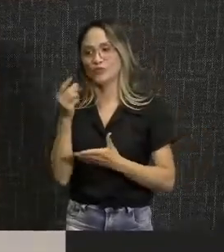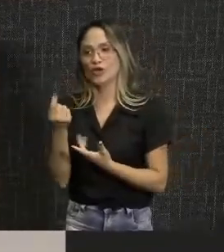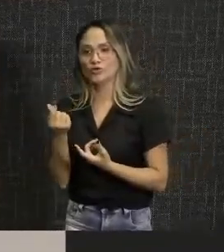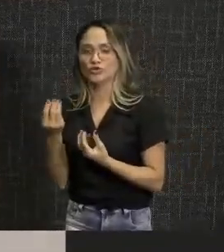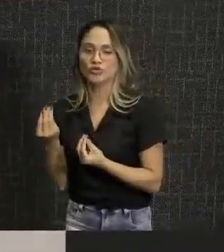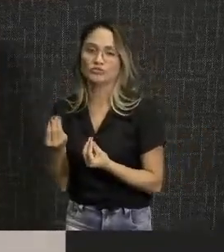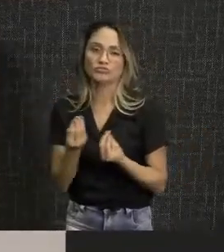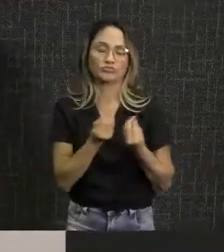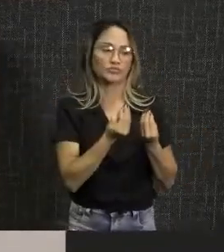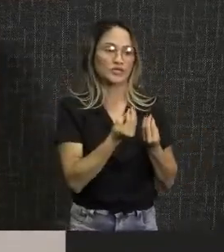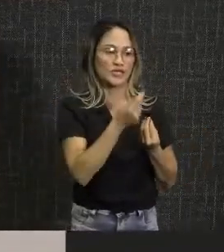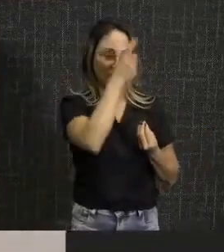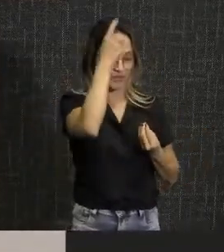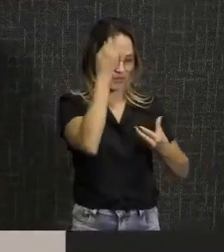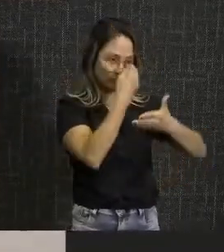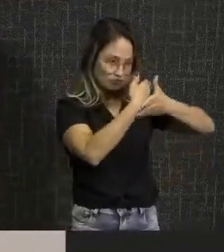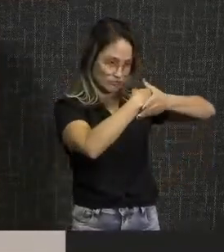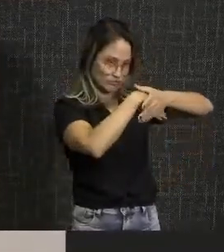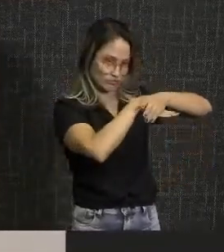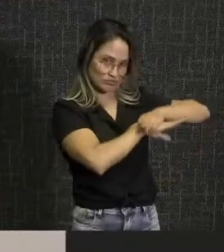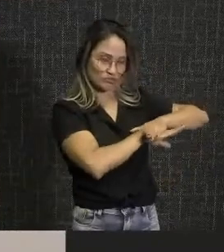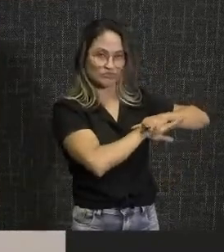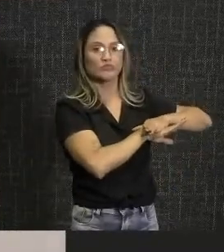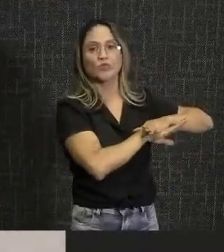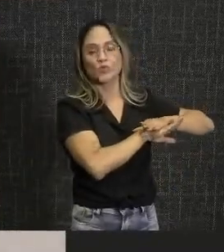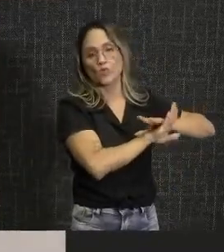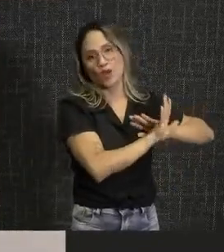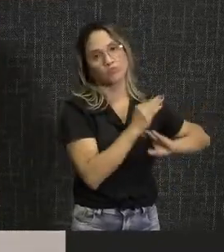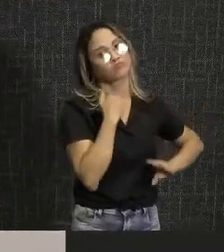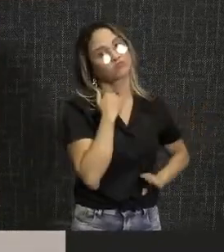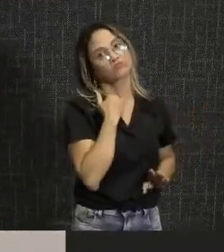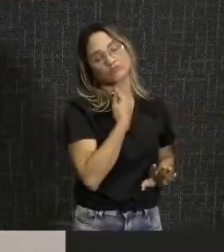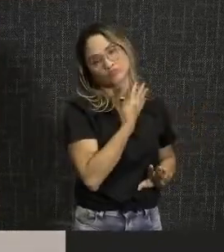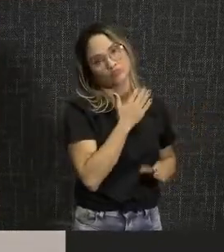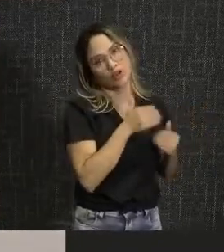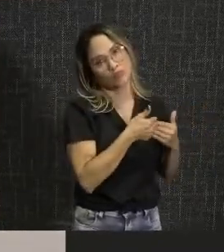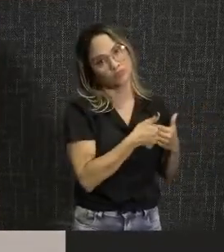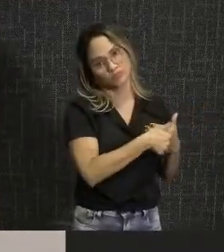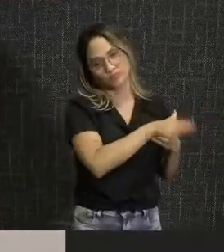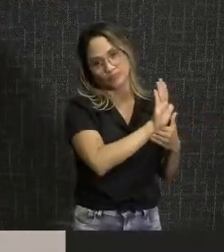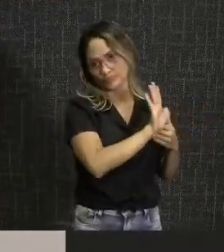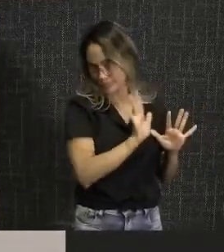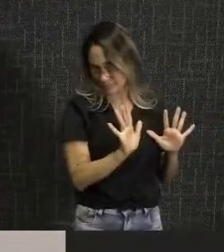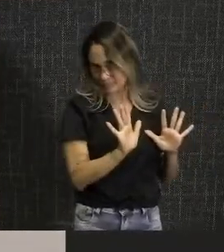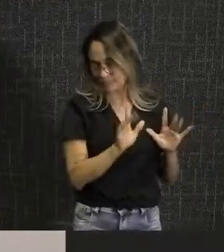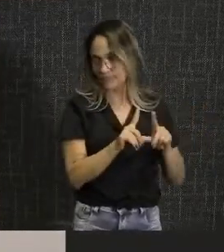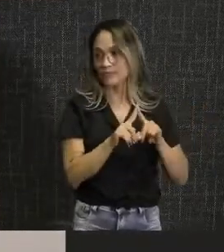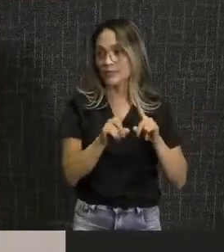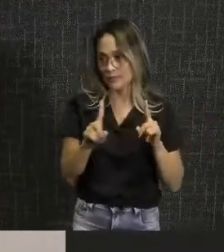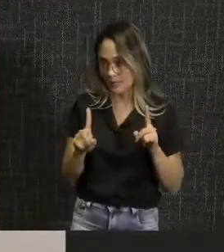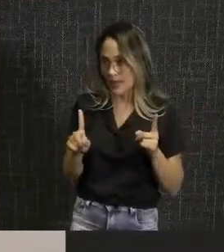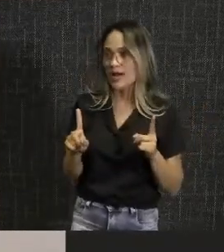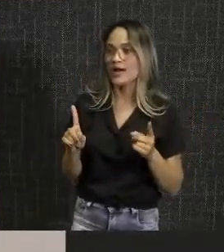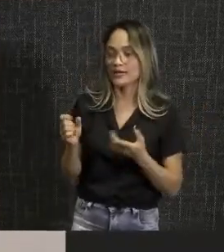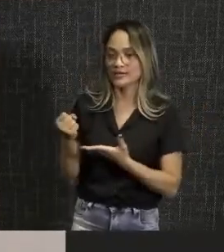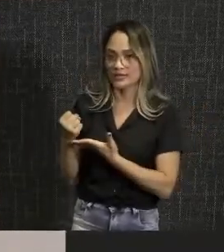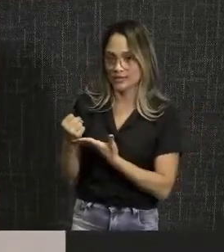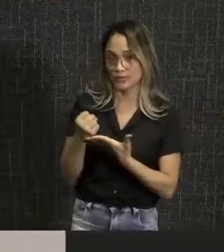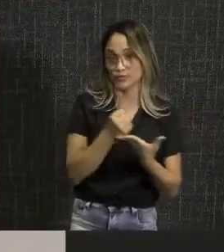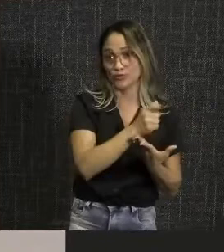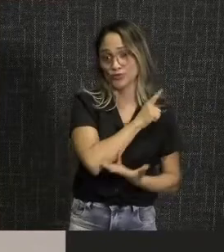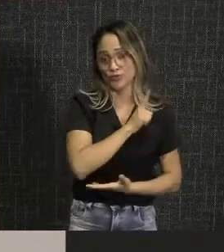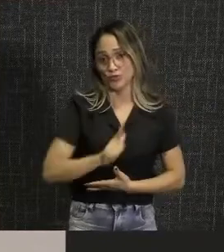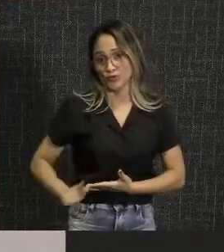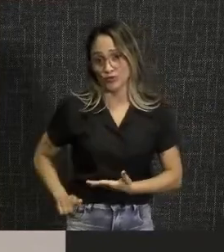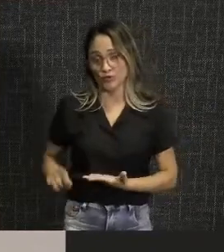e seguram o dinheiro, né? Poupa aquilo, tesoura e não passa para frente. Então, o auxílio emergencial ele acabou tendo uma potência